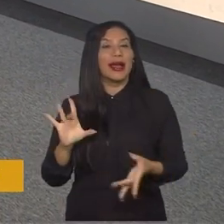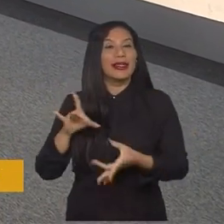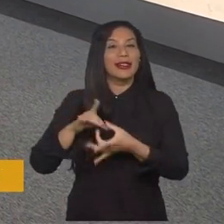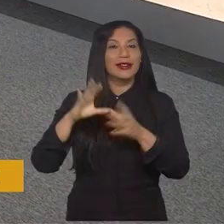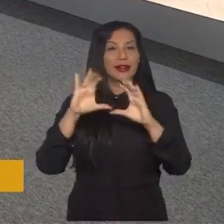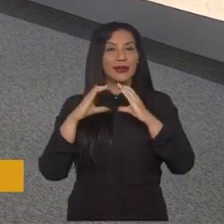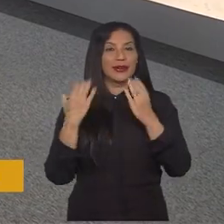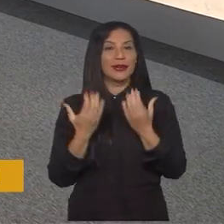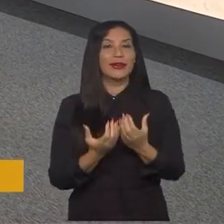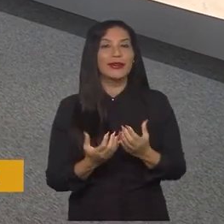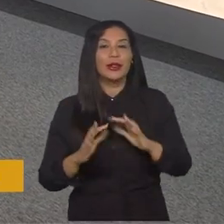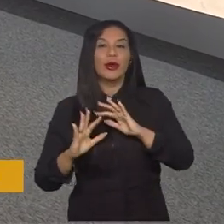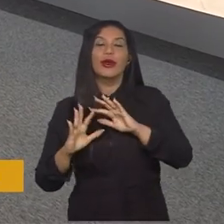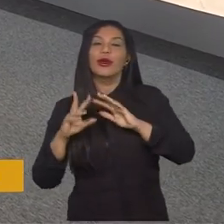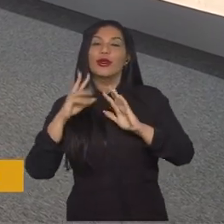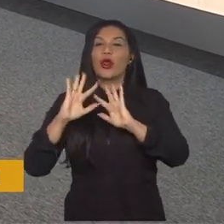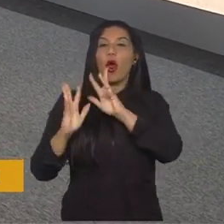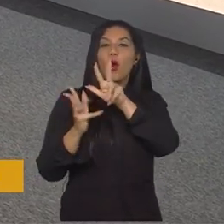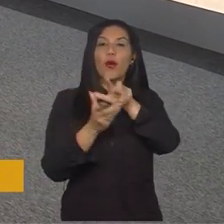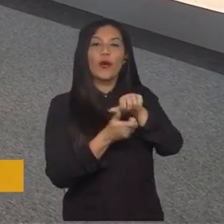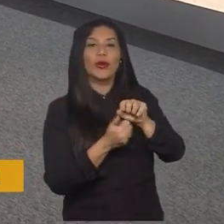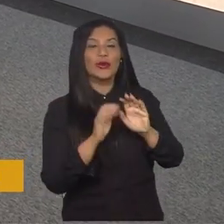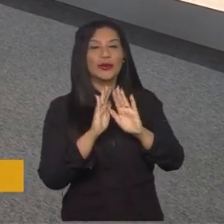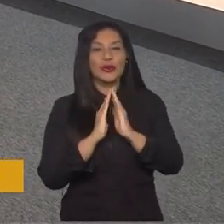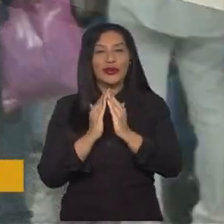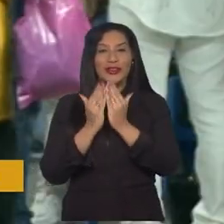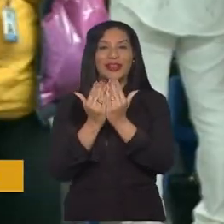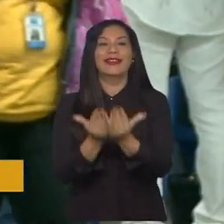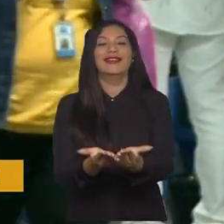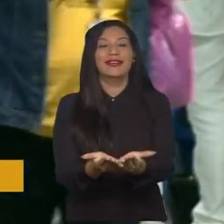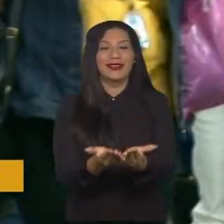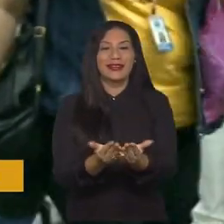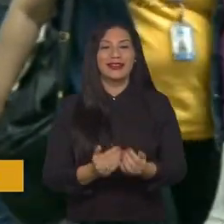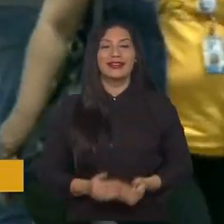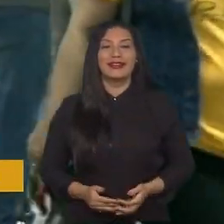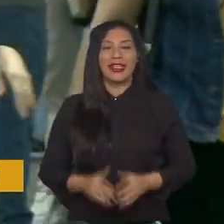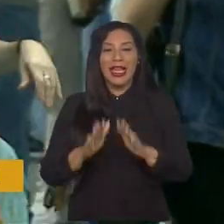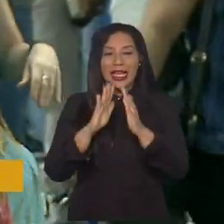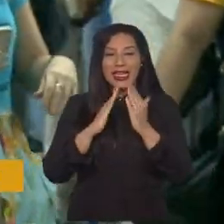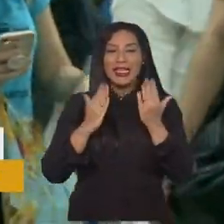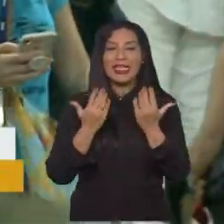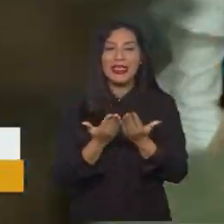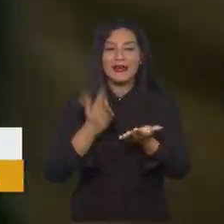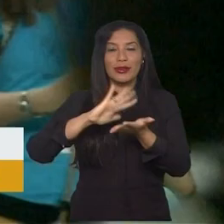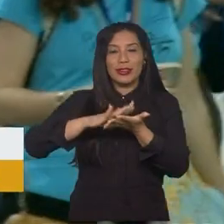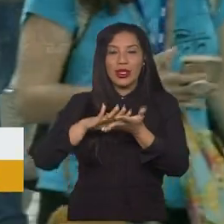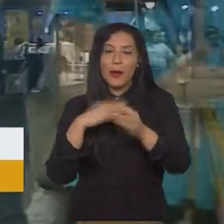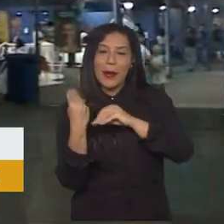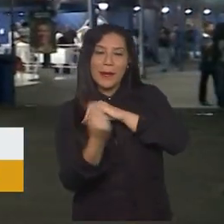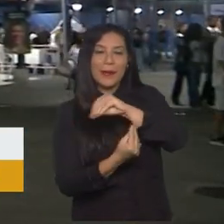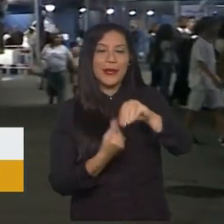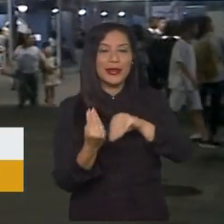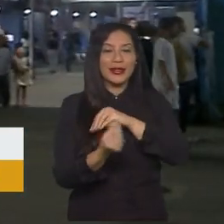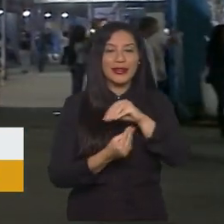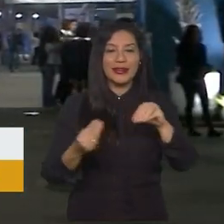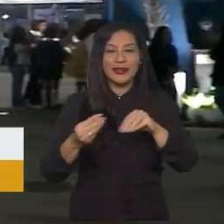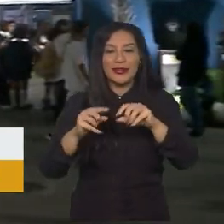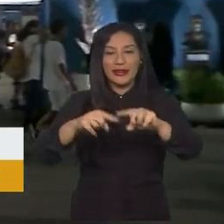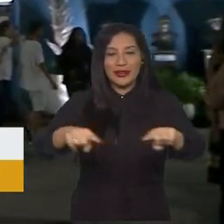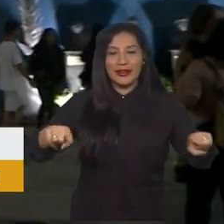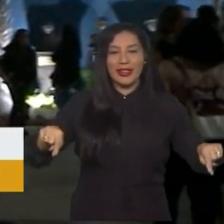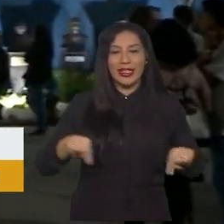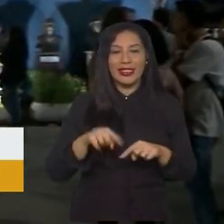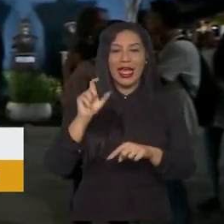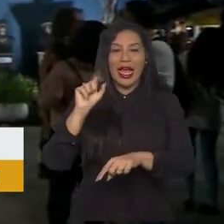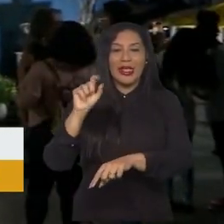integrar a comunidade ao mundo dos livros. Livros e samba se misturam na quadra da Azul e Branco